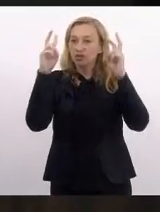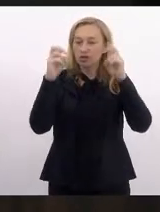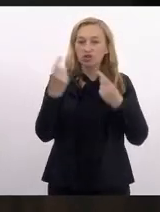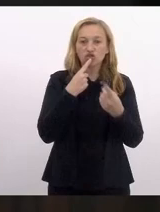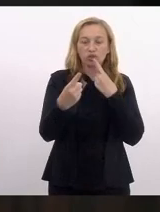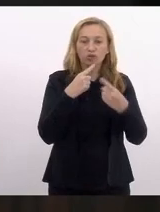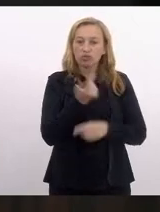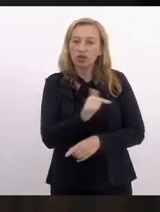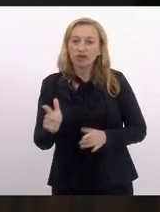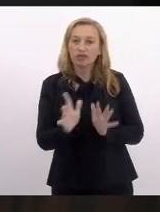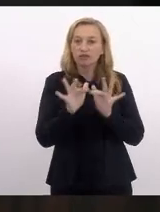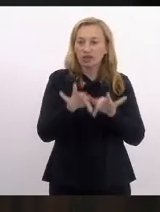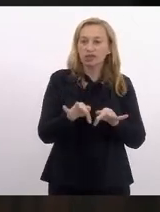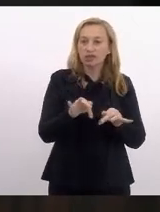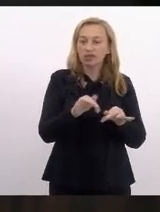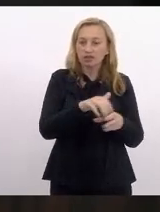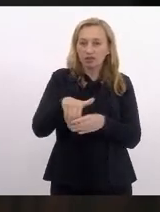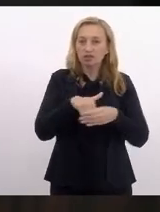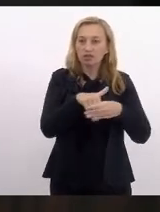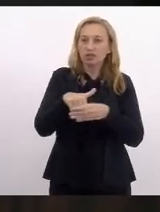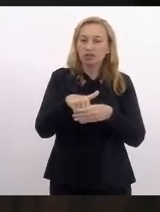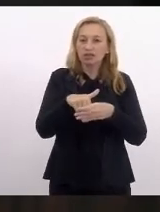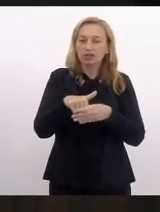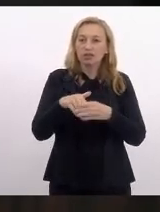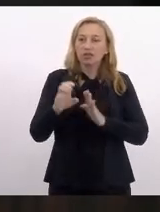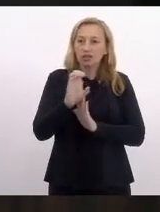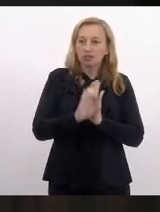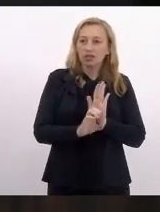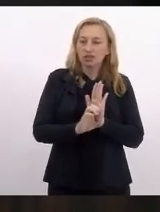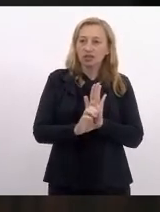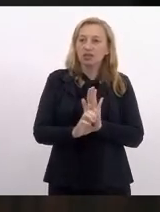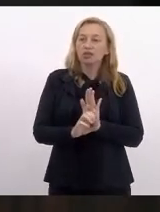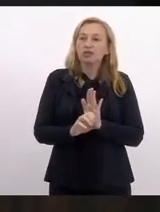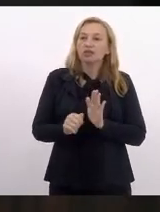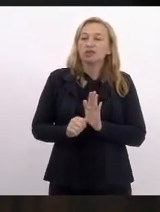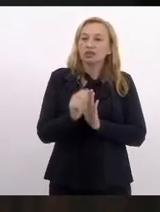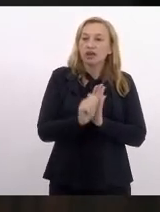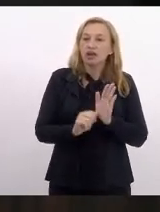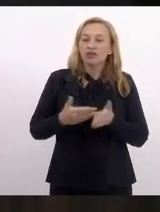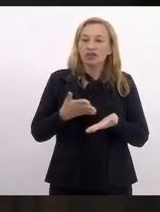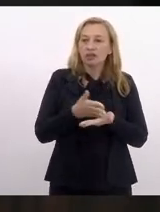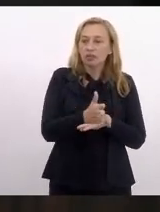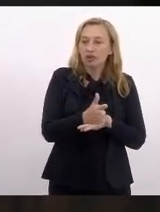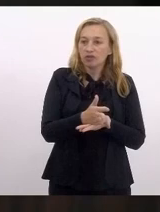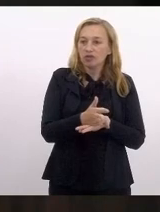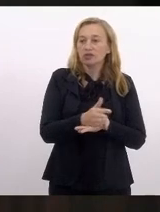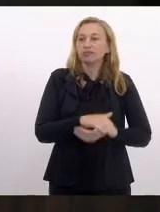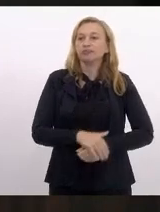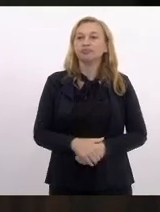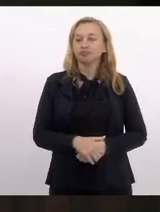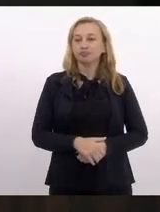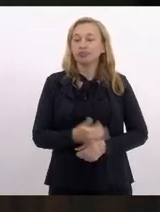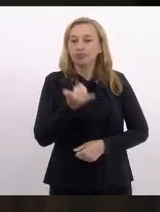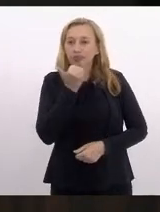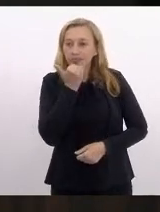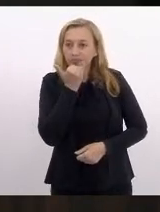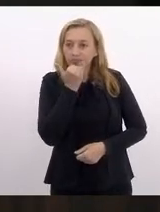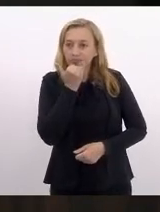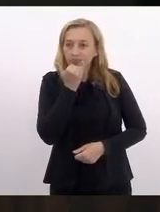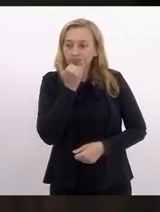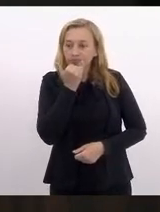discussão no âmbito discute-se a destruição em votação emenda de redação se eu tiver prova para inscrição aprovado uma autoperdão